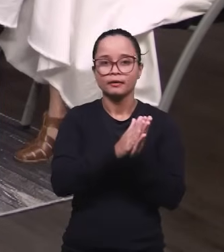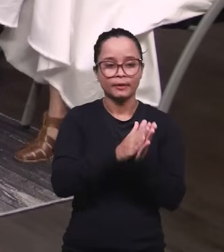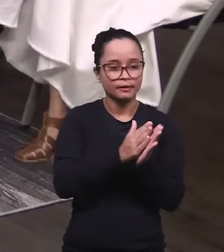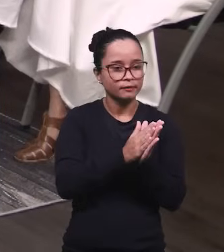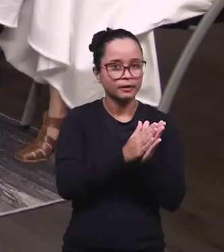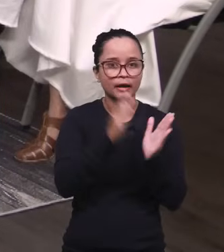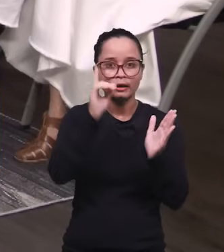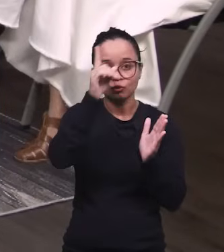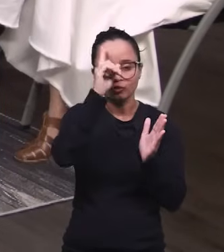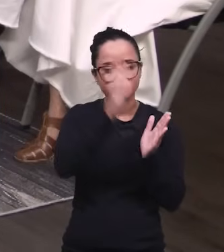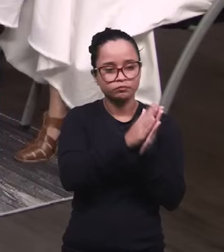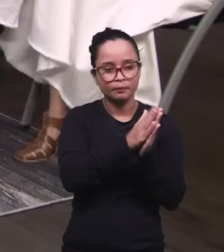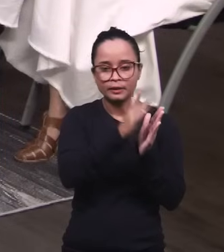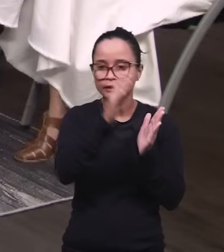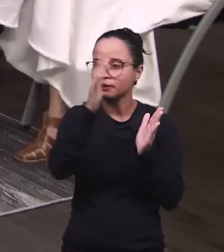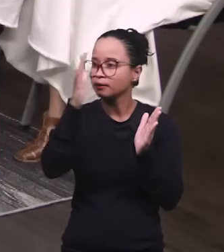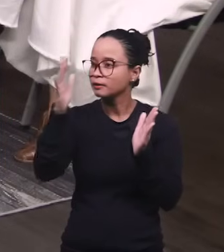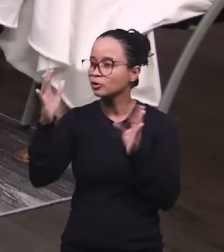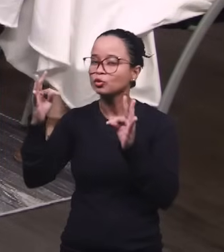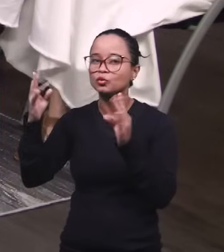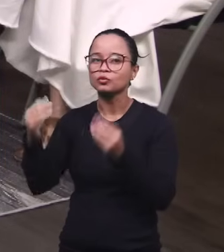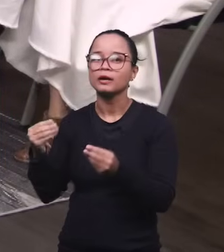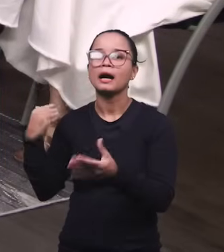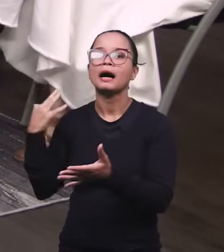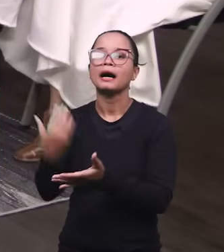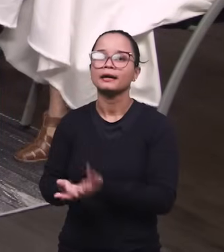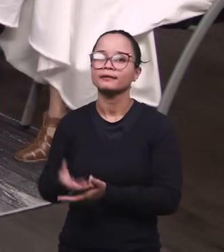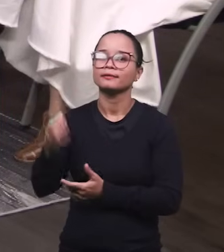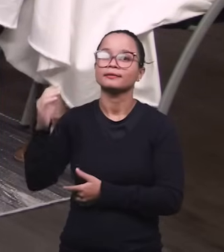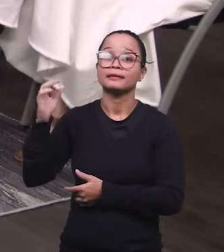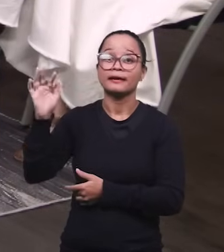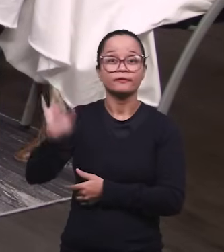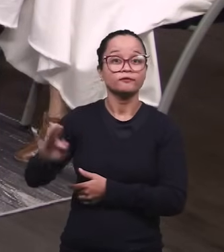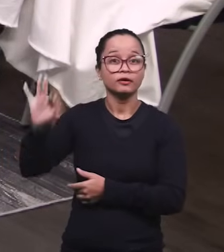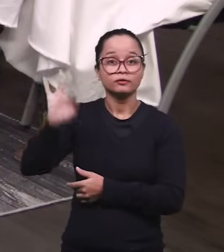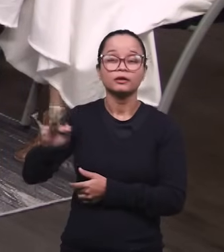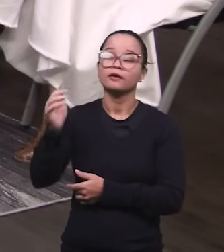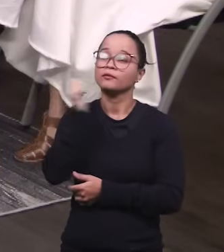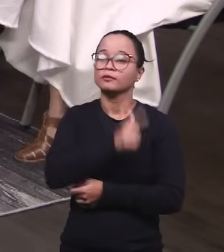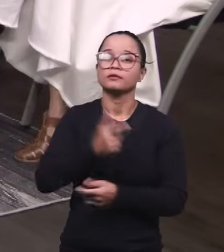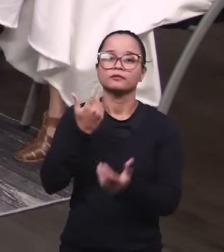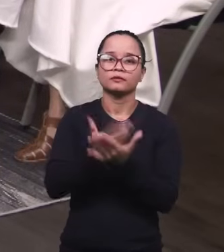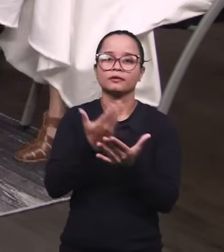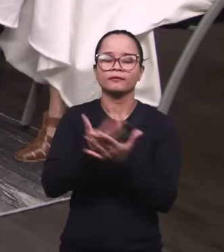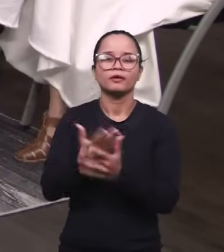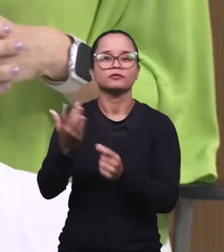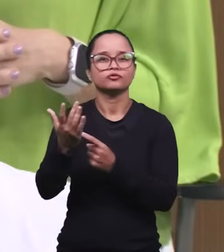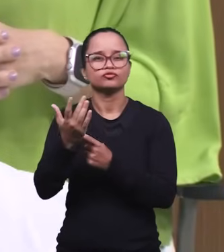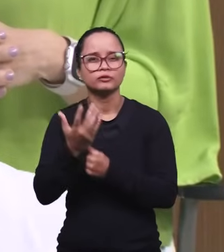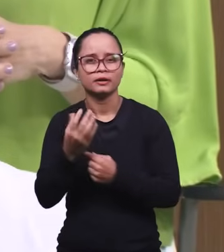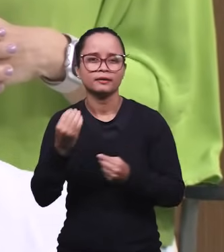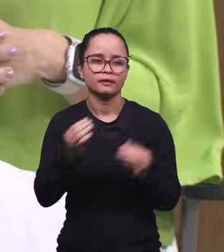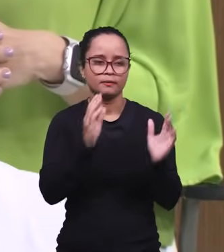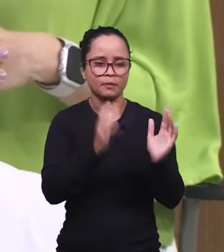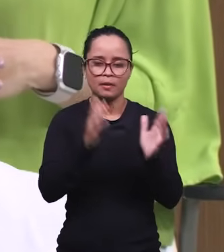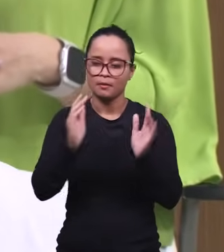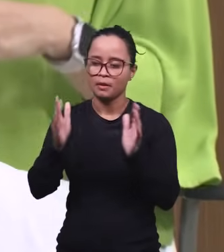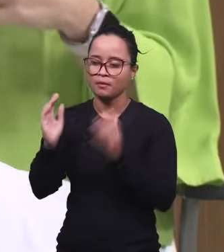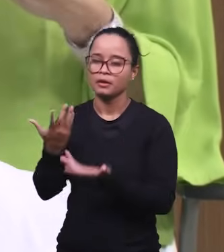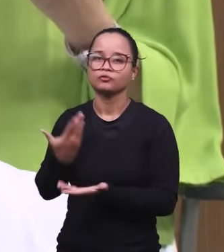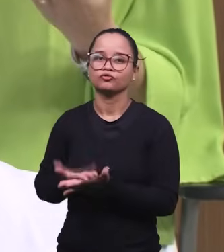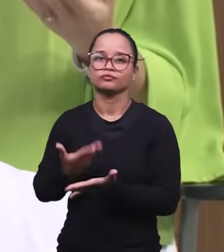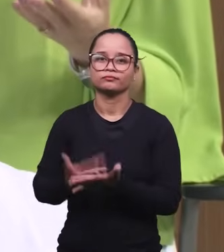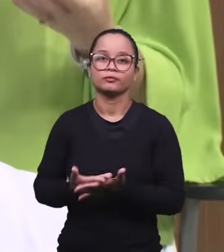essa rotina até a faculdade. Até a vida adulta. Isso no vestibular. Como que ajuda aquele aluno que tem a rotina,